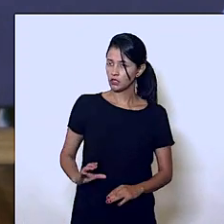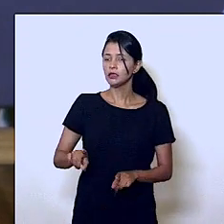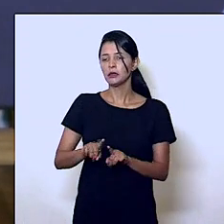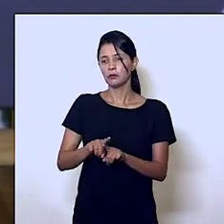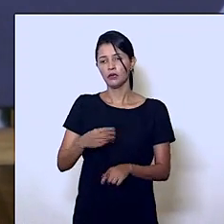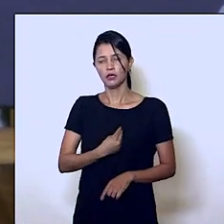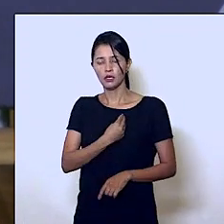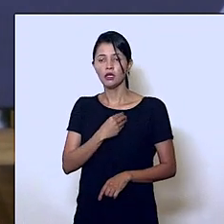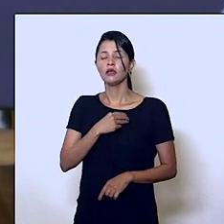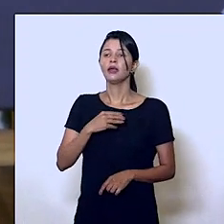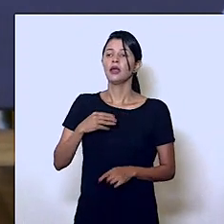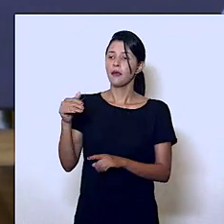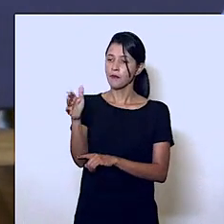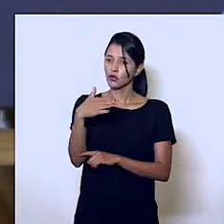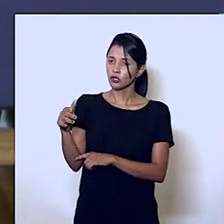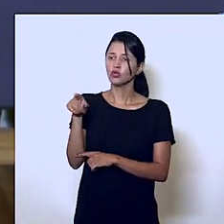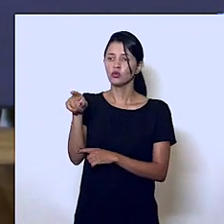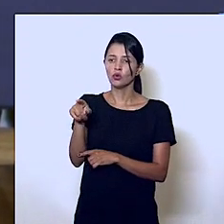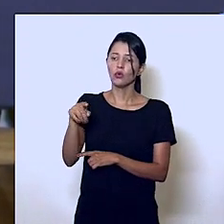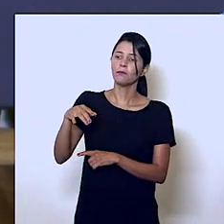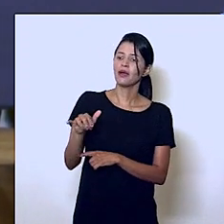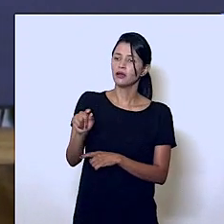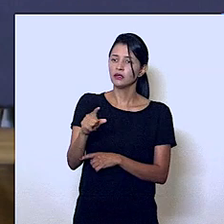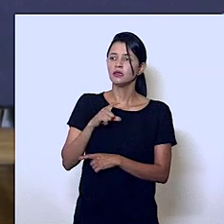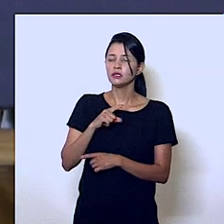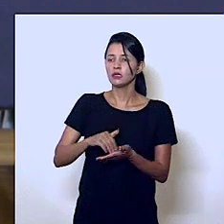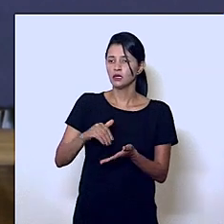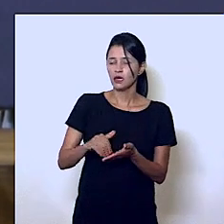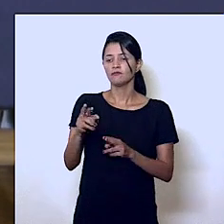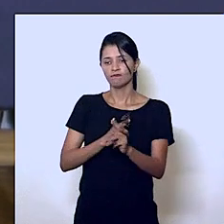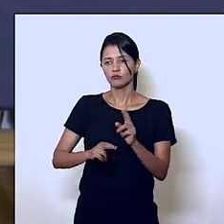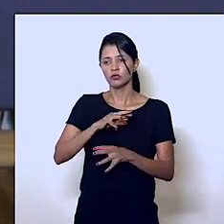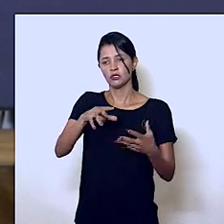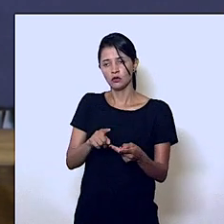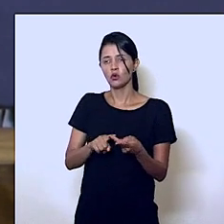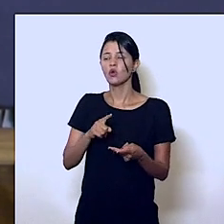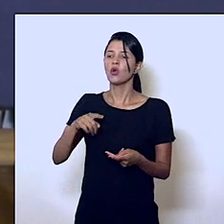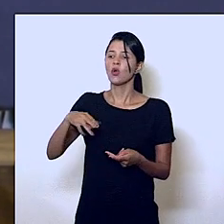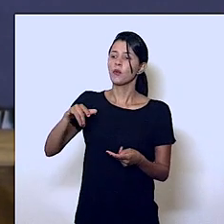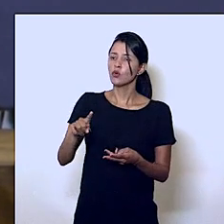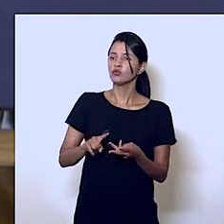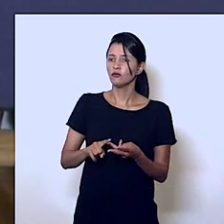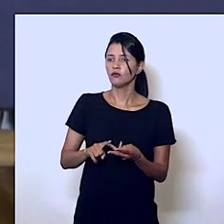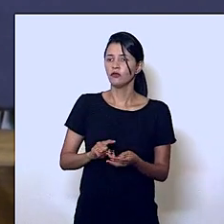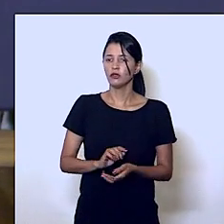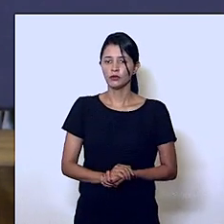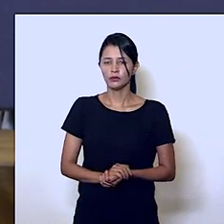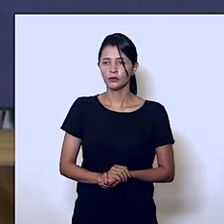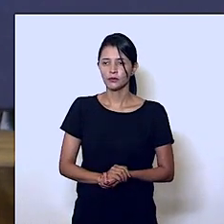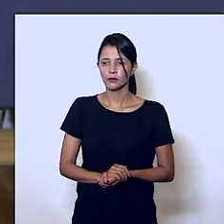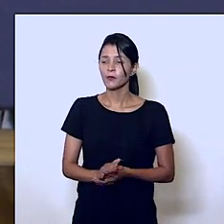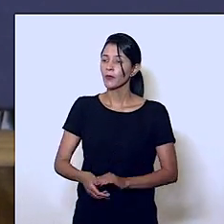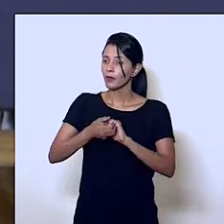Magalhães, secretário-geral das Relações Exteriores, ministro José Múcio Monteiro Filho. Uma saudação muito especial